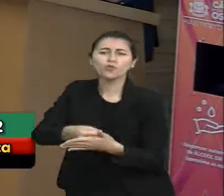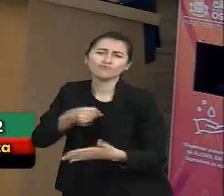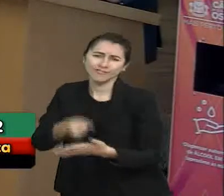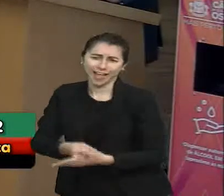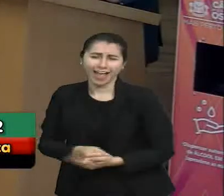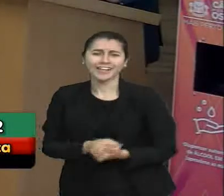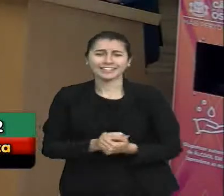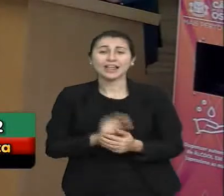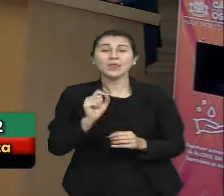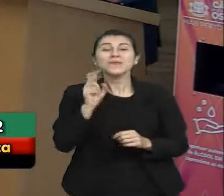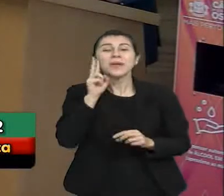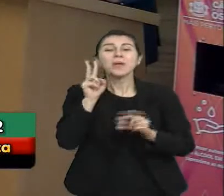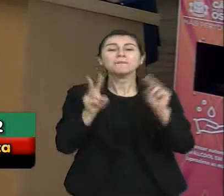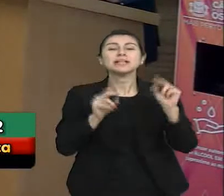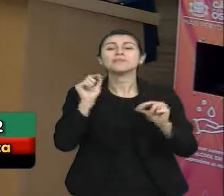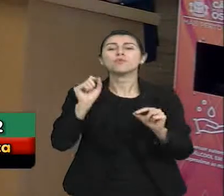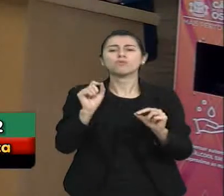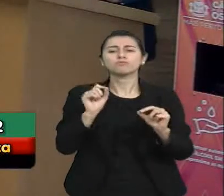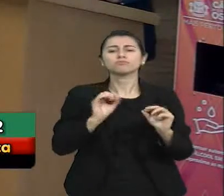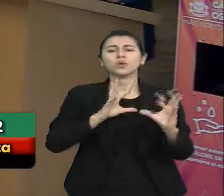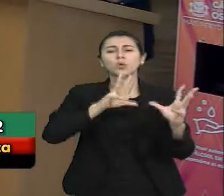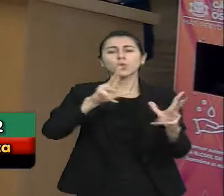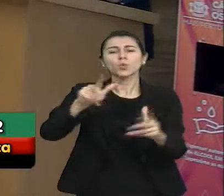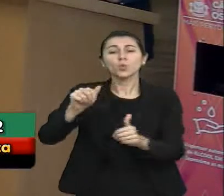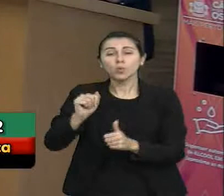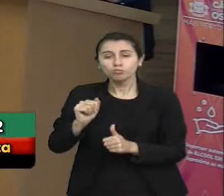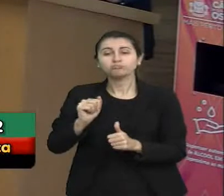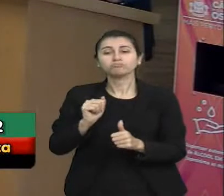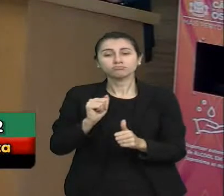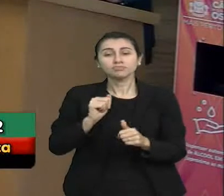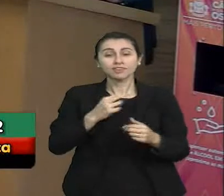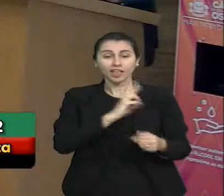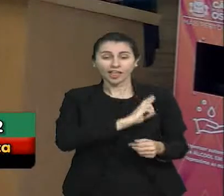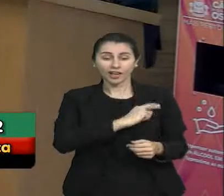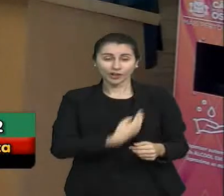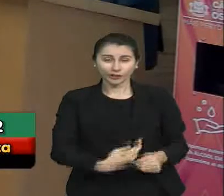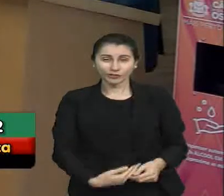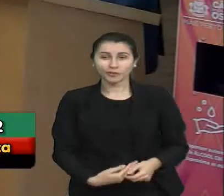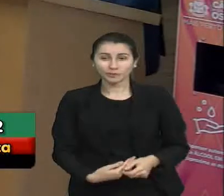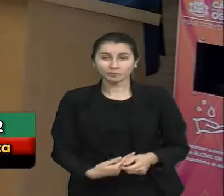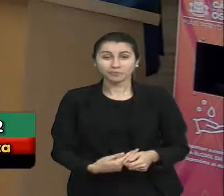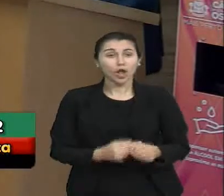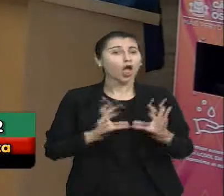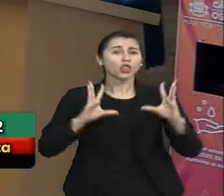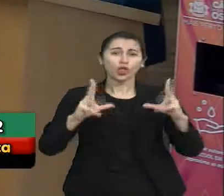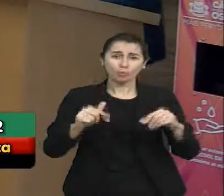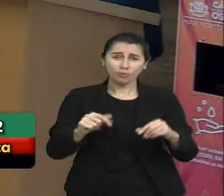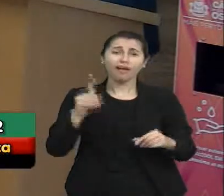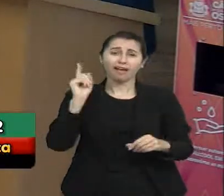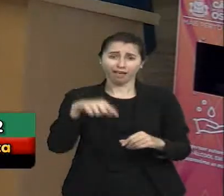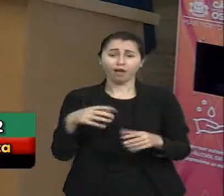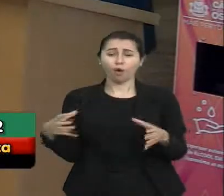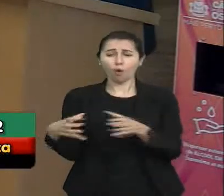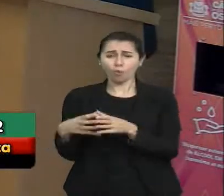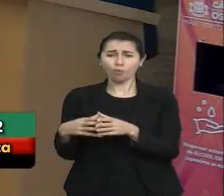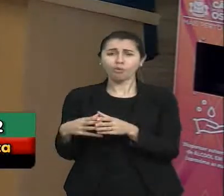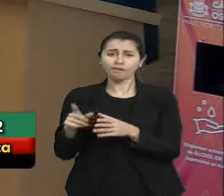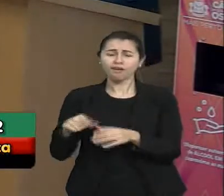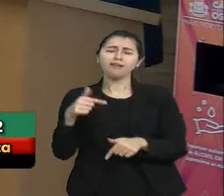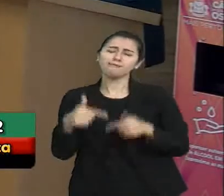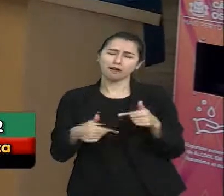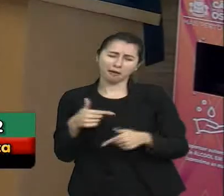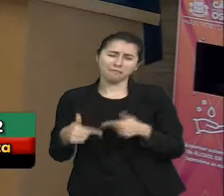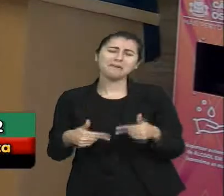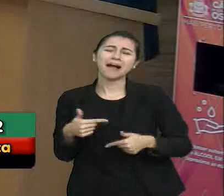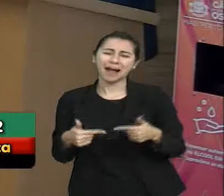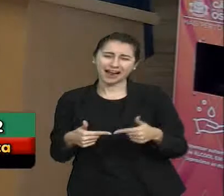religiosos e religiosas que aqui estão, somos classe trabalhadora. A não ser que tenha algum herdeiro aqui no meio, aqui enrustido, né? Somos, em